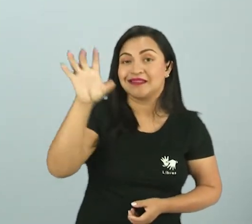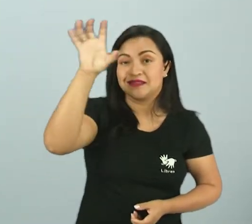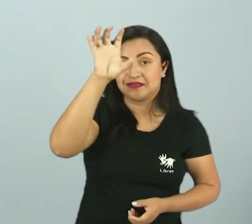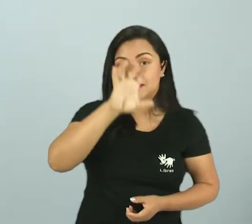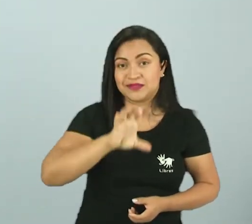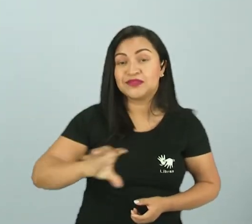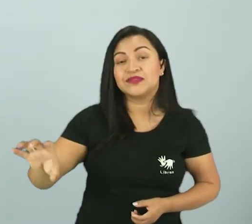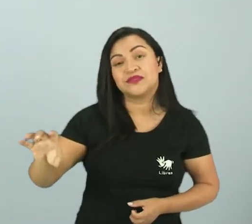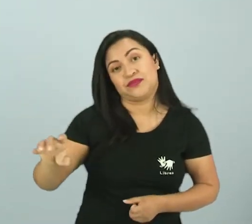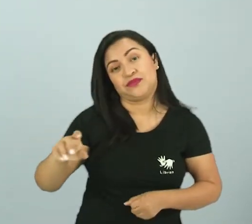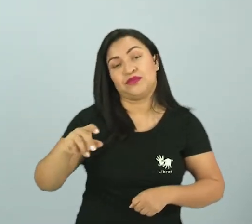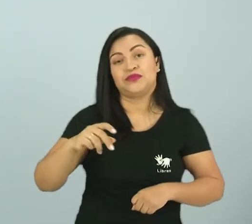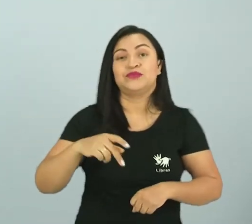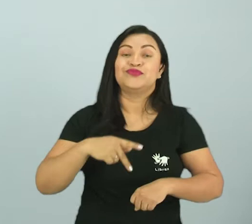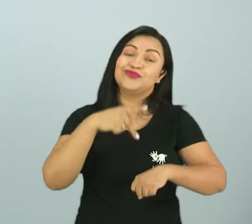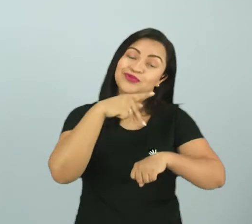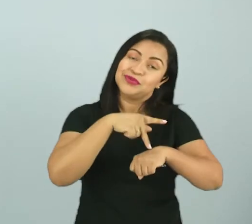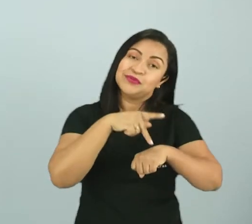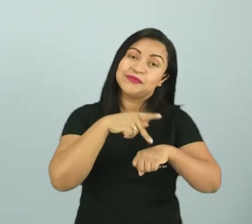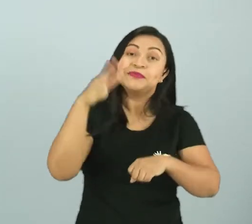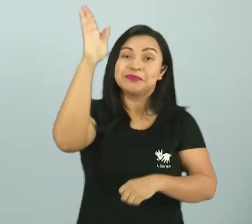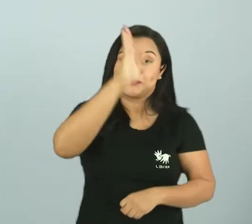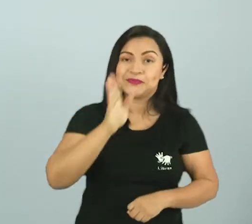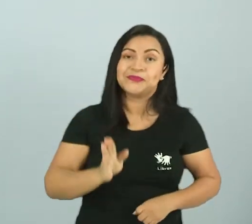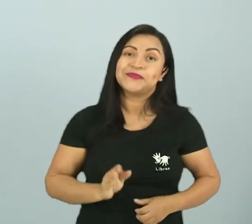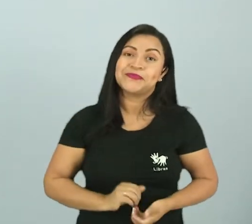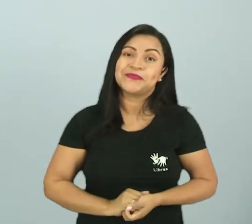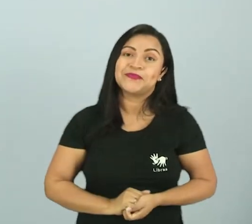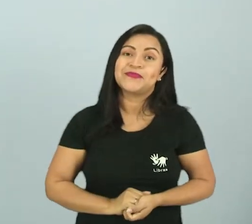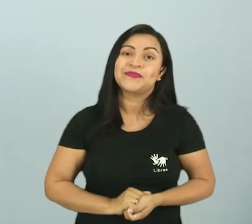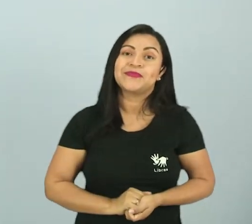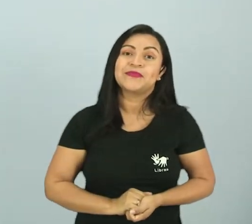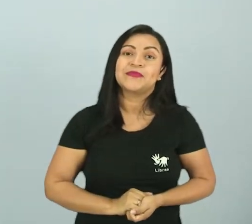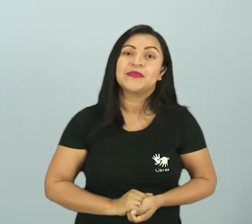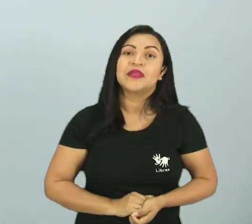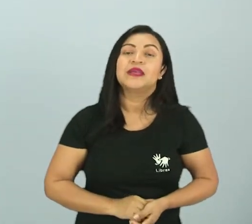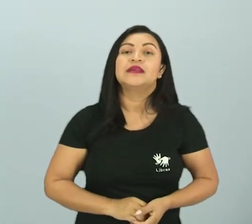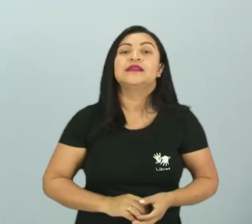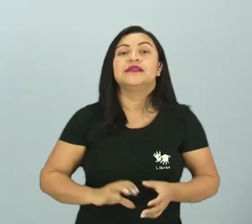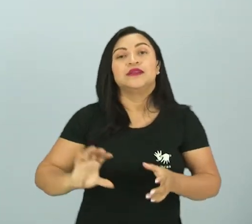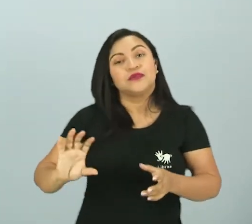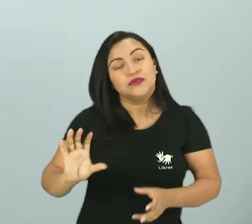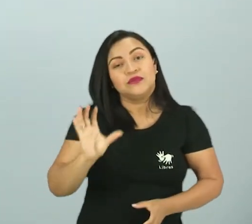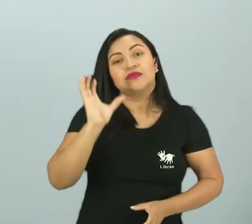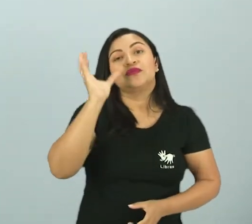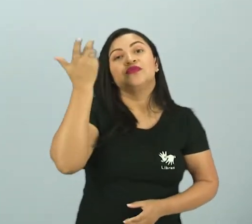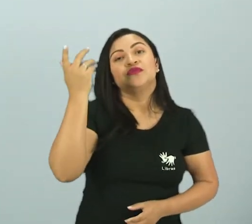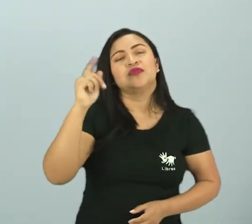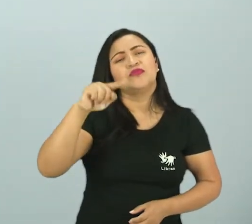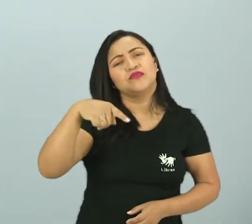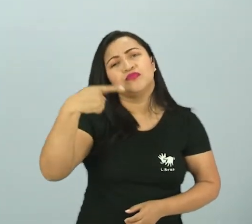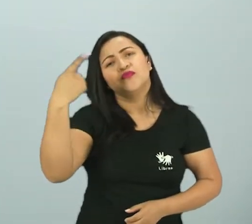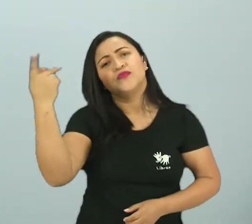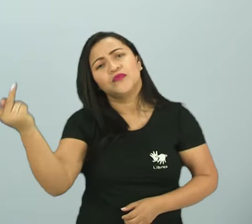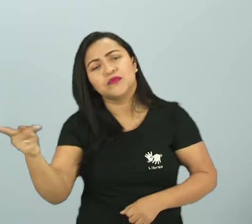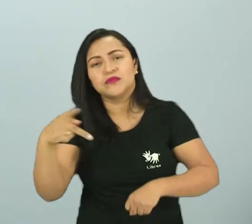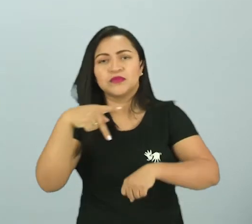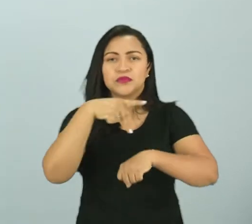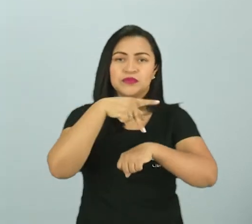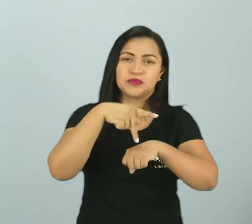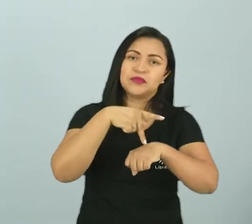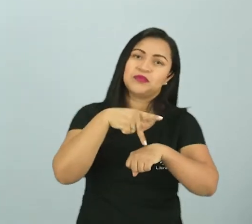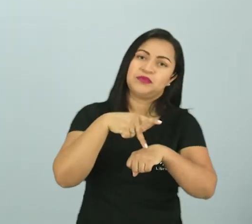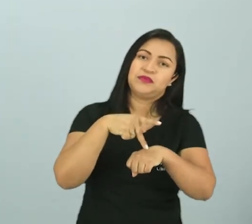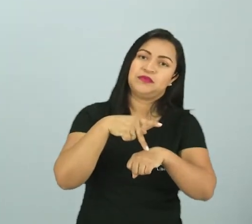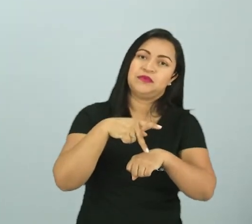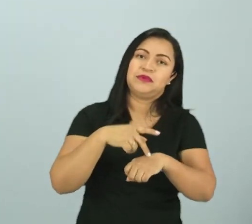do país, do Brasil, ele é originado de algum local, de algum outro país, até porque